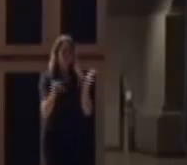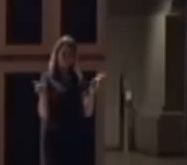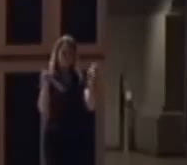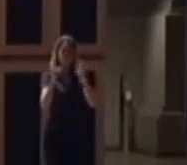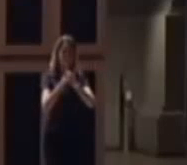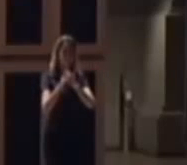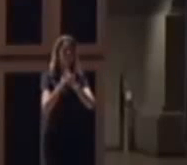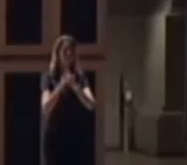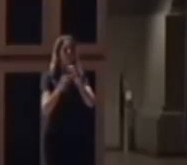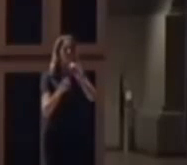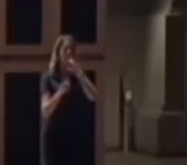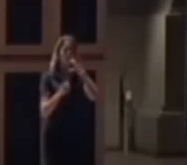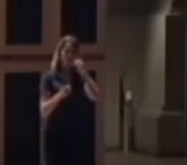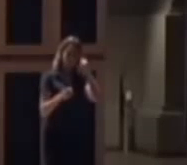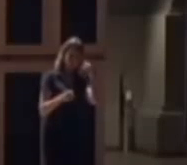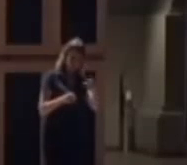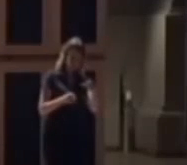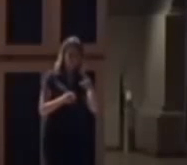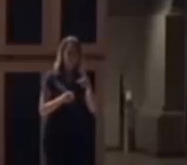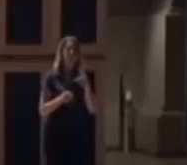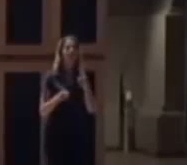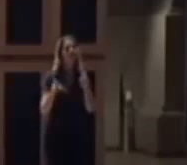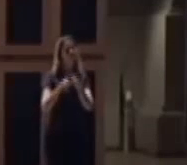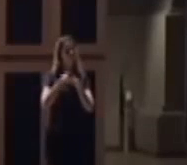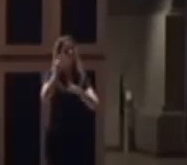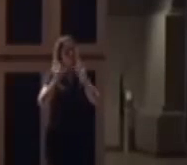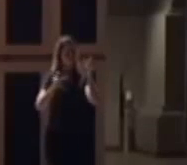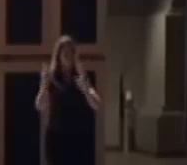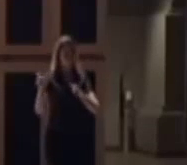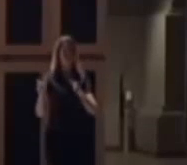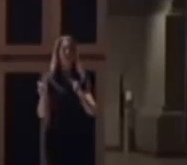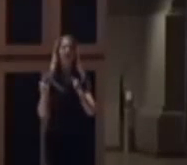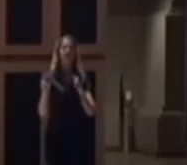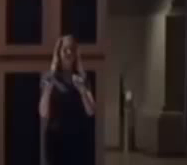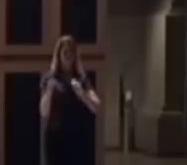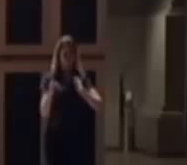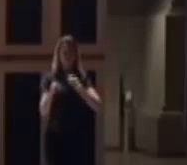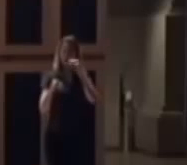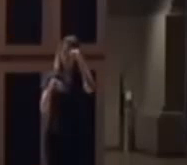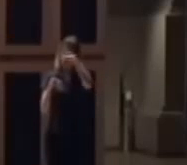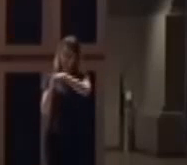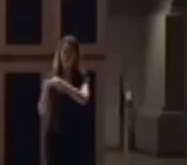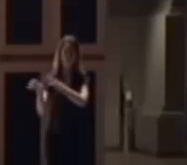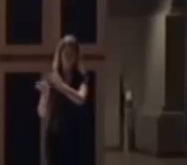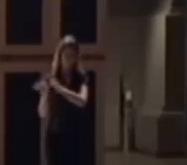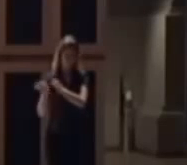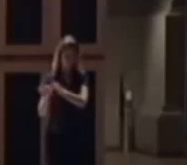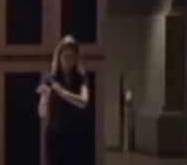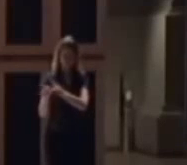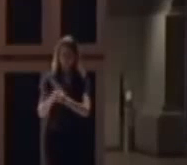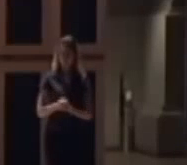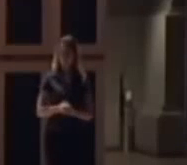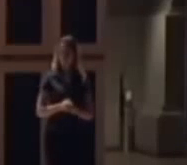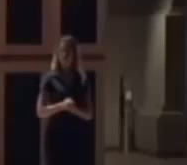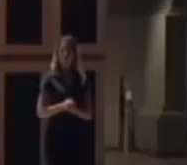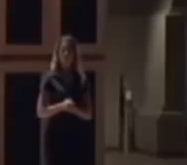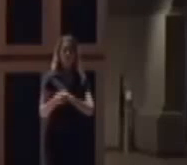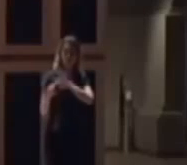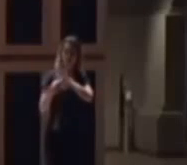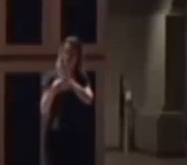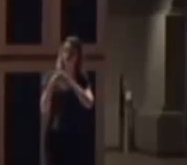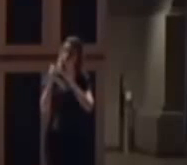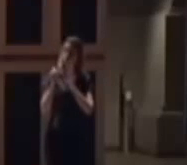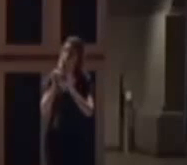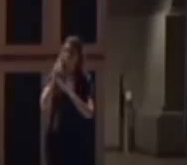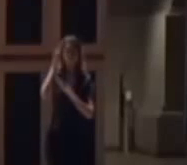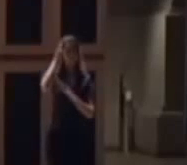a própria OCIP, mas também com esses atores privados que convivem dentro desse projeto. Pode passar. Aí é só para vocês terem uma